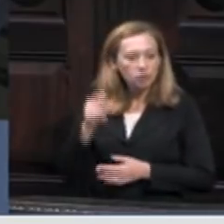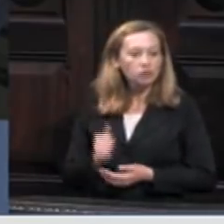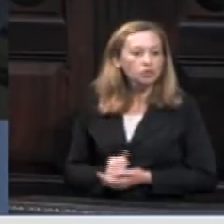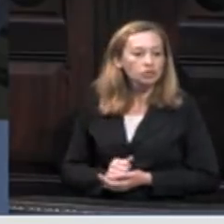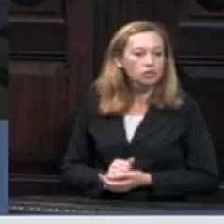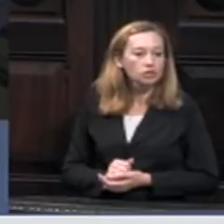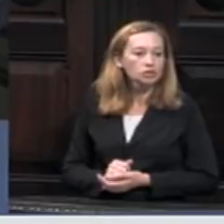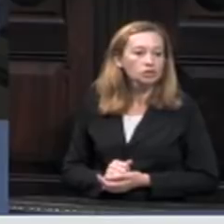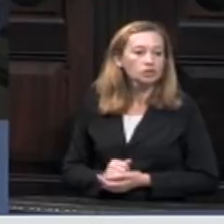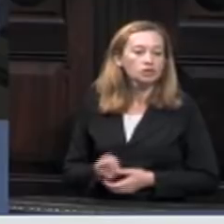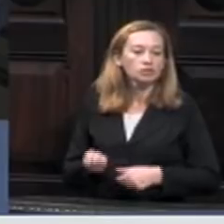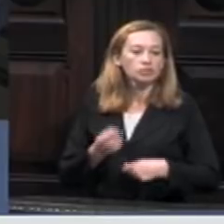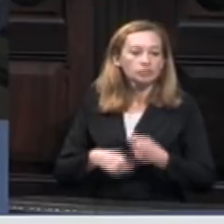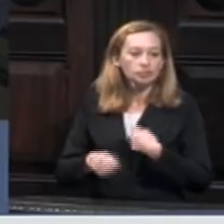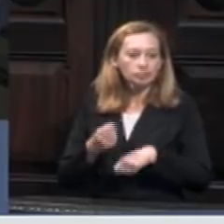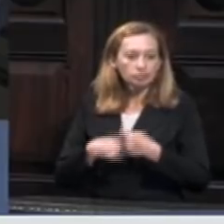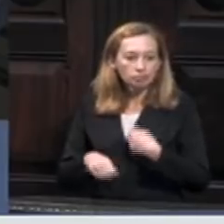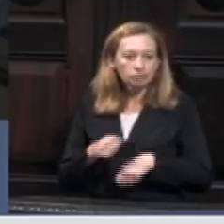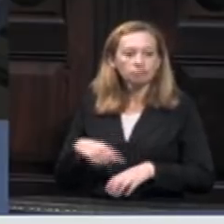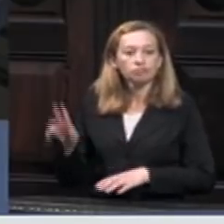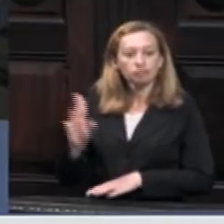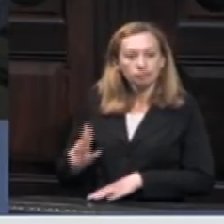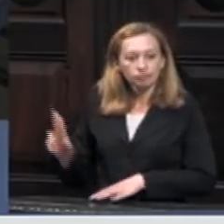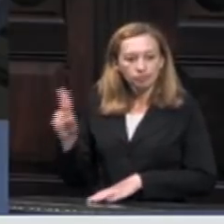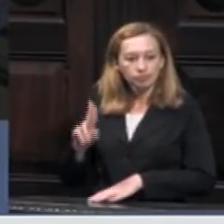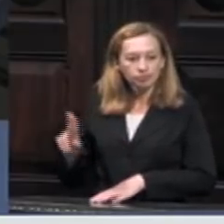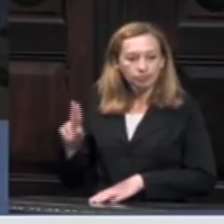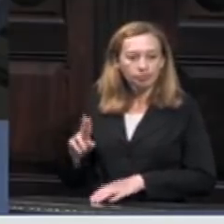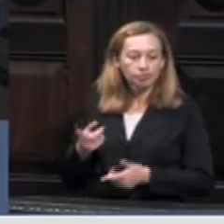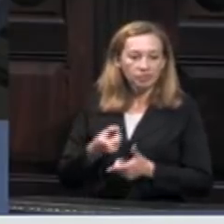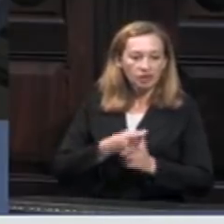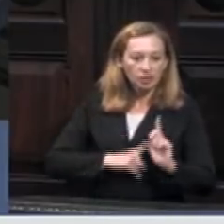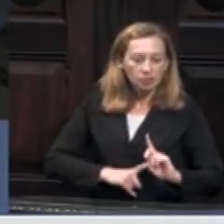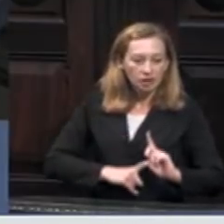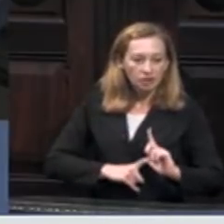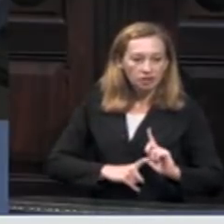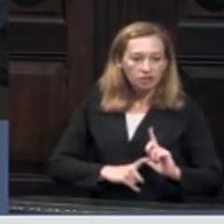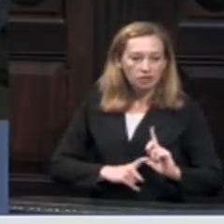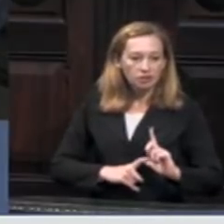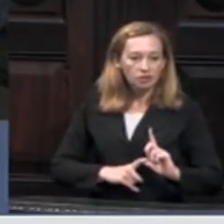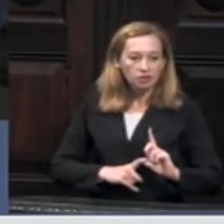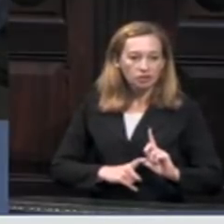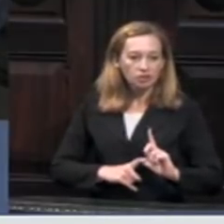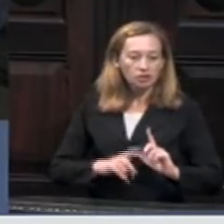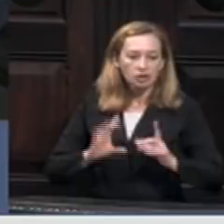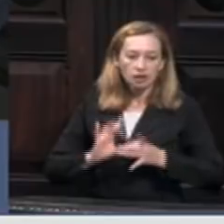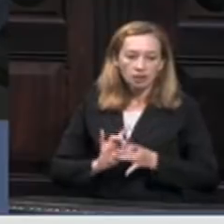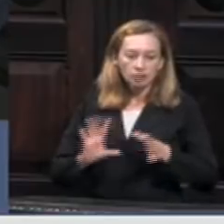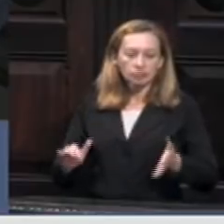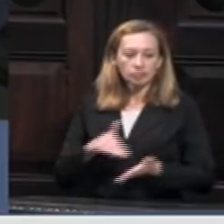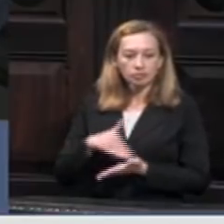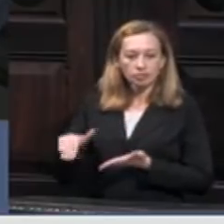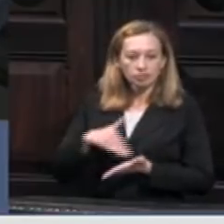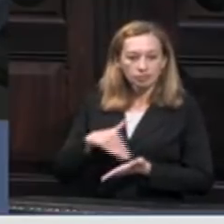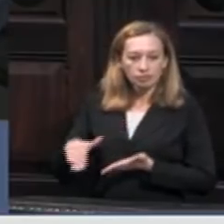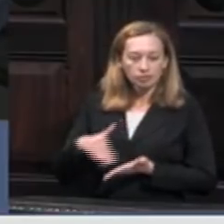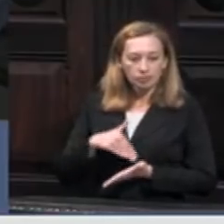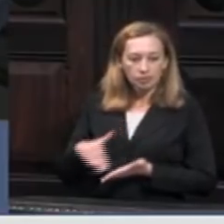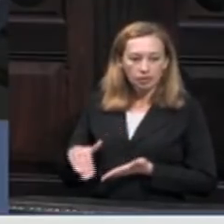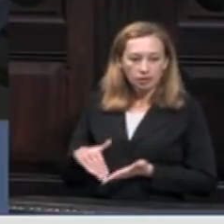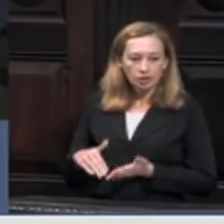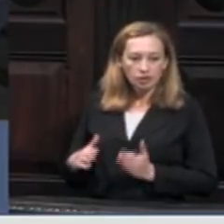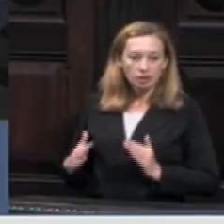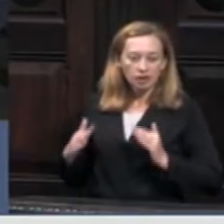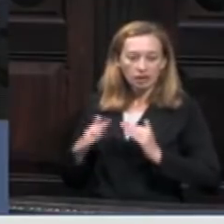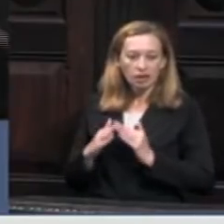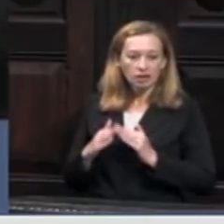técnicos administrativos das universidades dependam de autorização da Secretaria de Planejamento e da Casa Civil